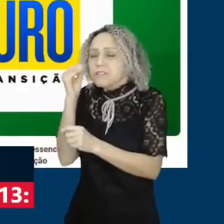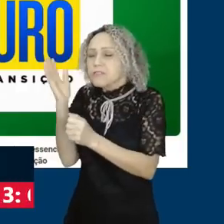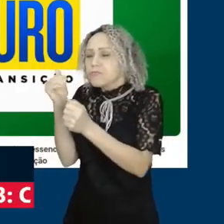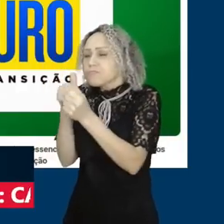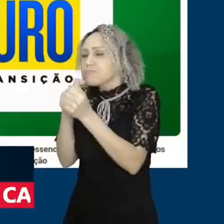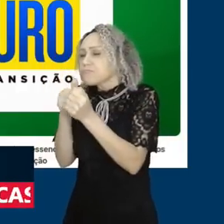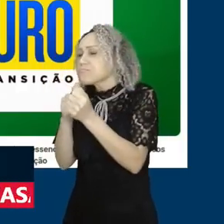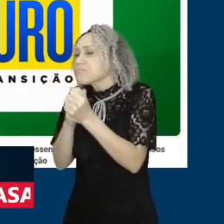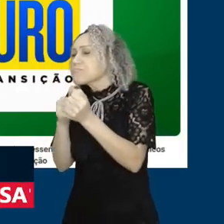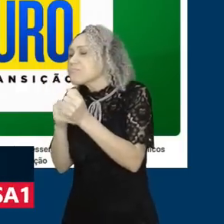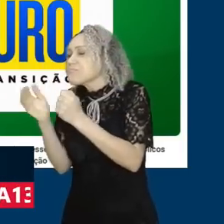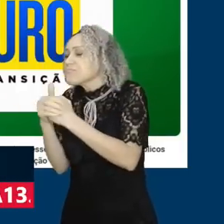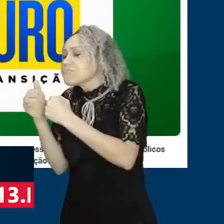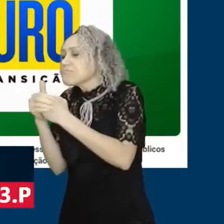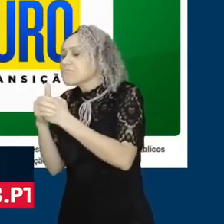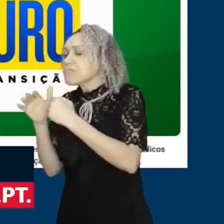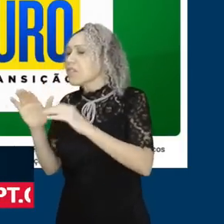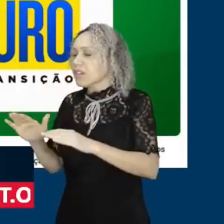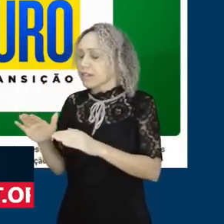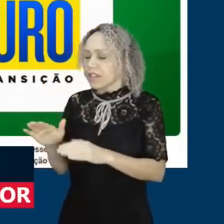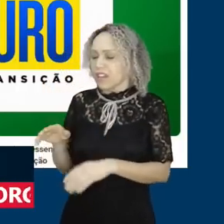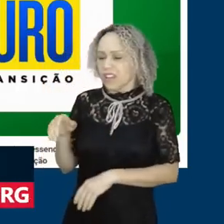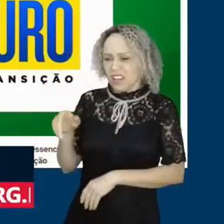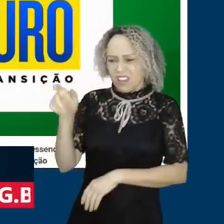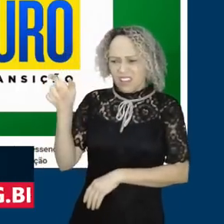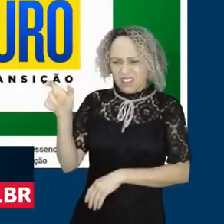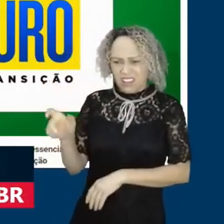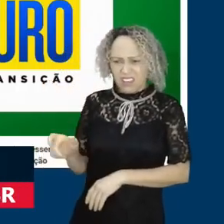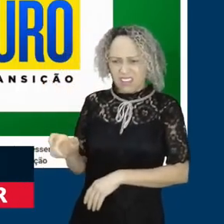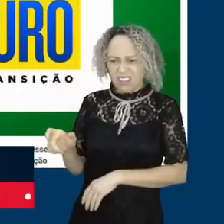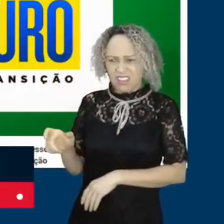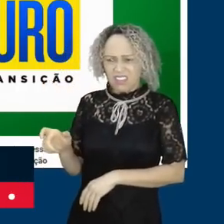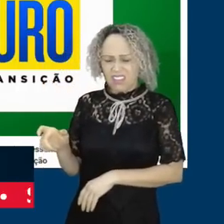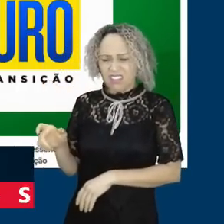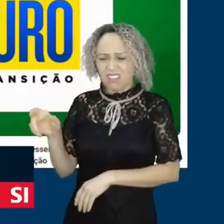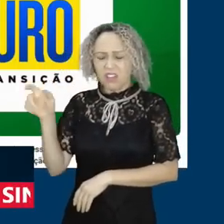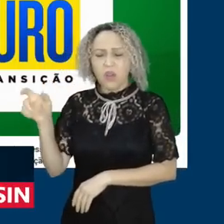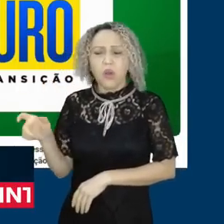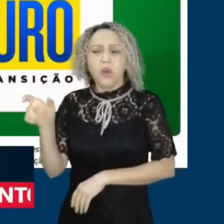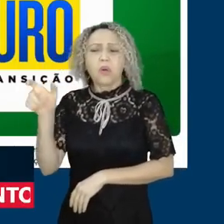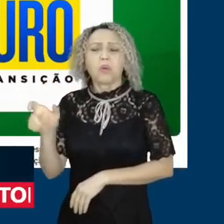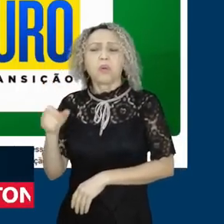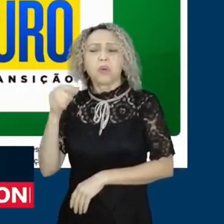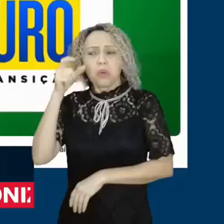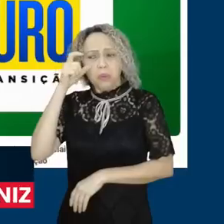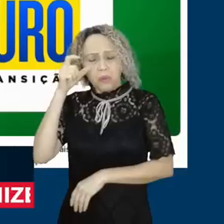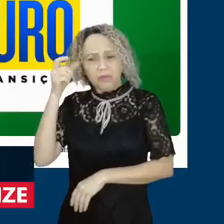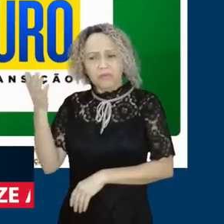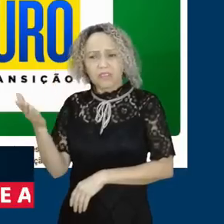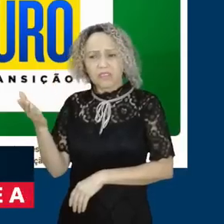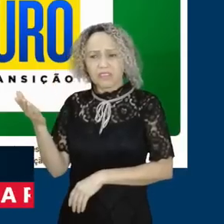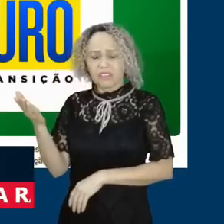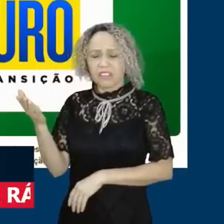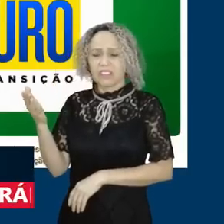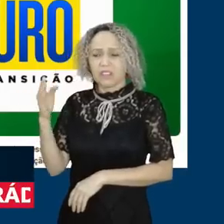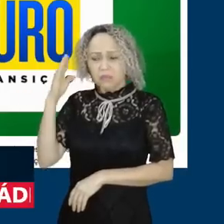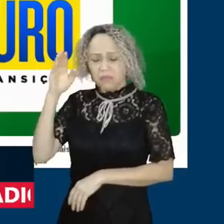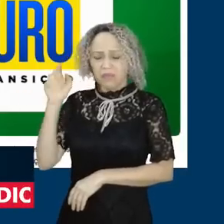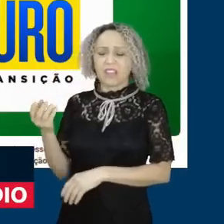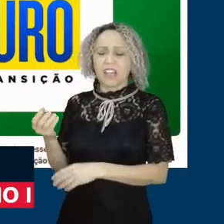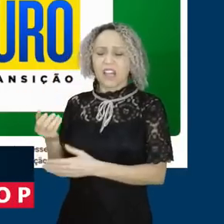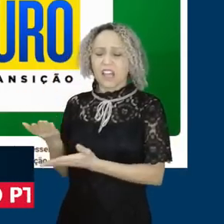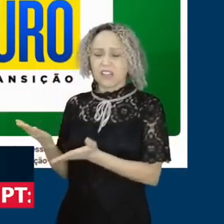uma nota desmentindo o diagnóstico de que Bolsonaro quebrou o país, mas o gabinete de transição rebateu essas mentiras com uma matéria que